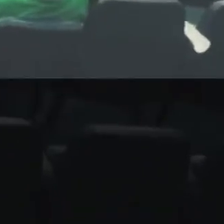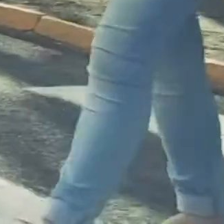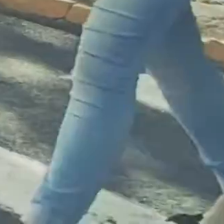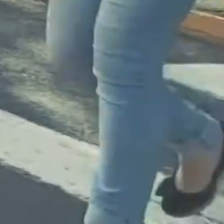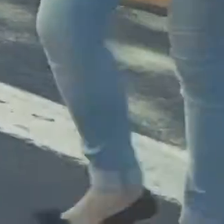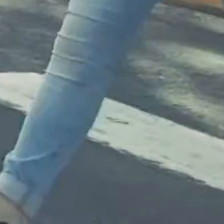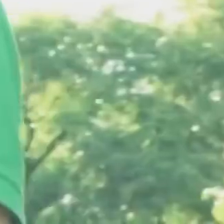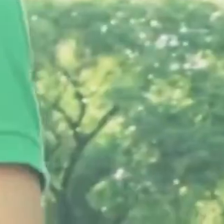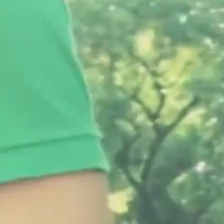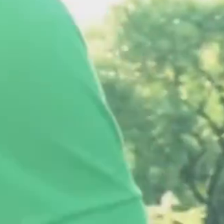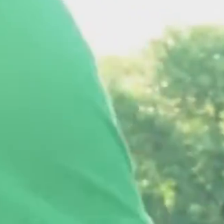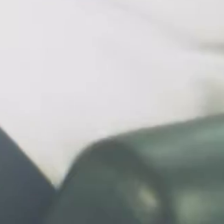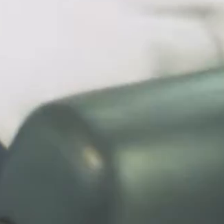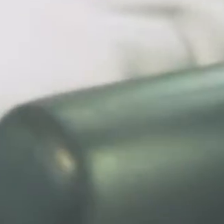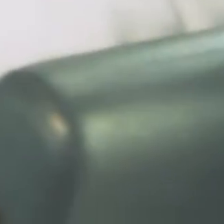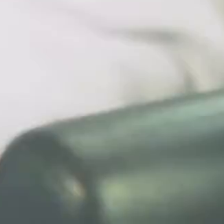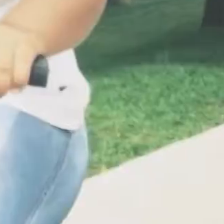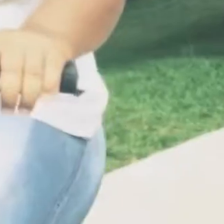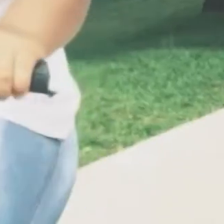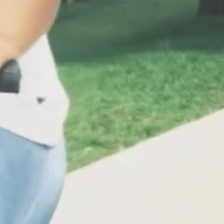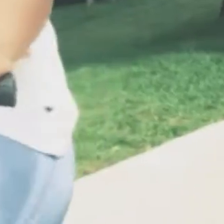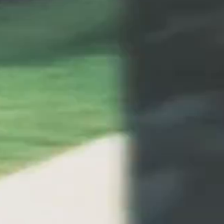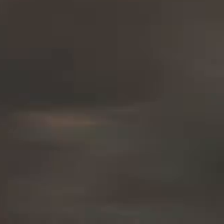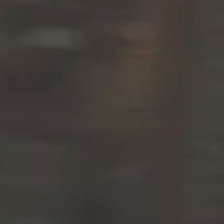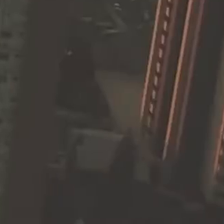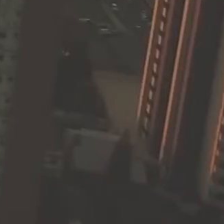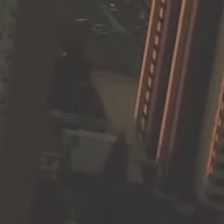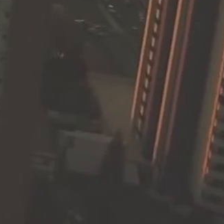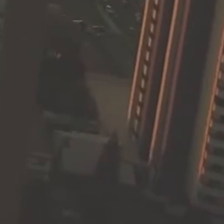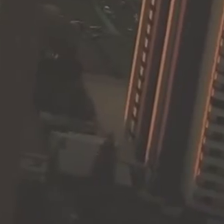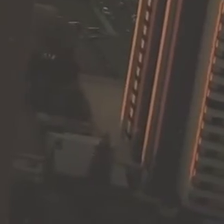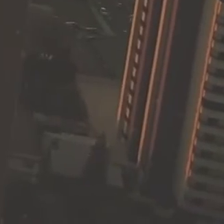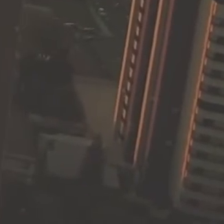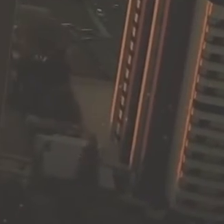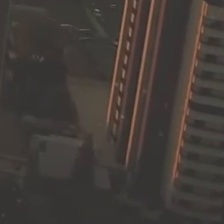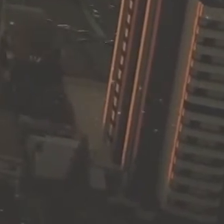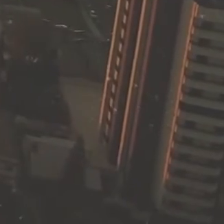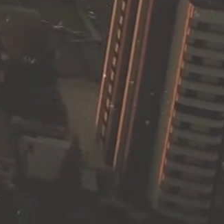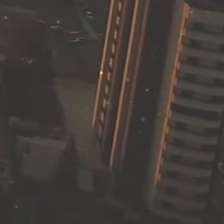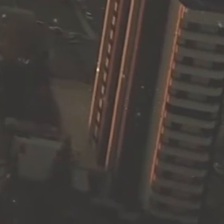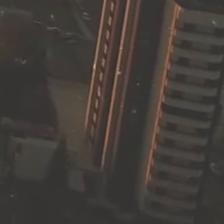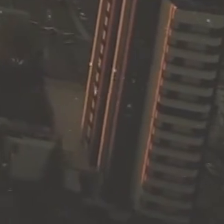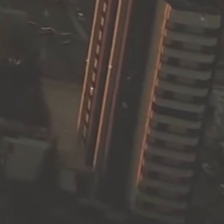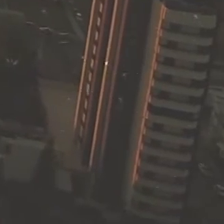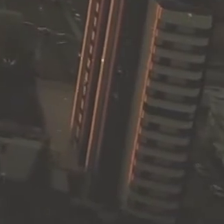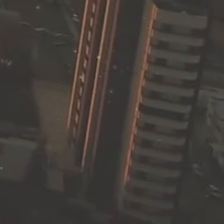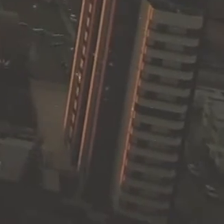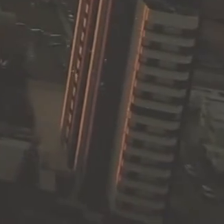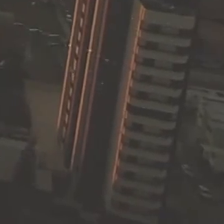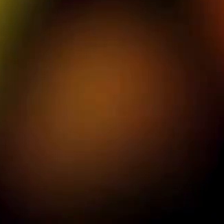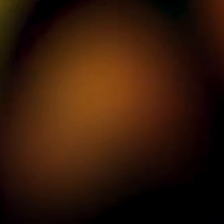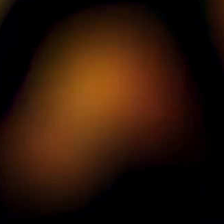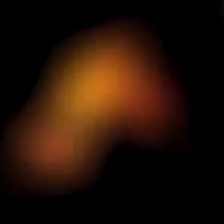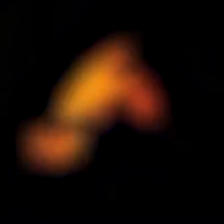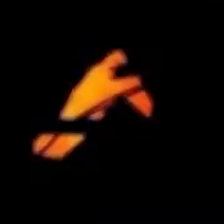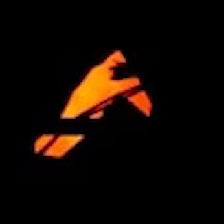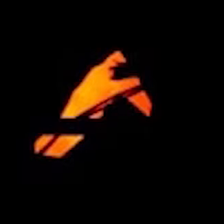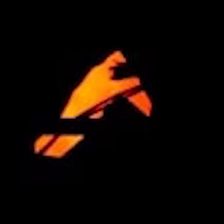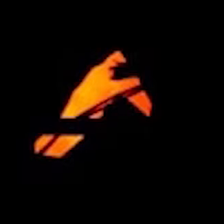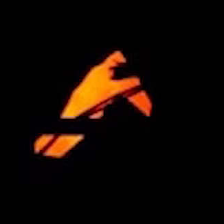acontecer câmara de vereadores de passo fundo transformando a vida de todos nós